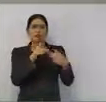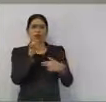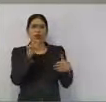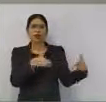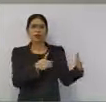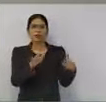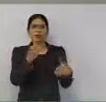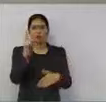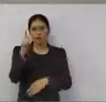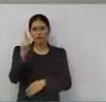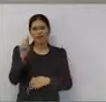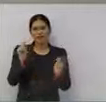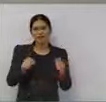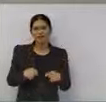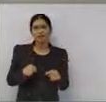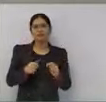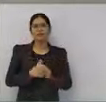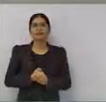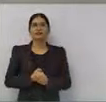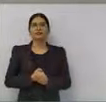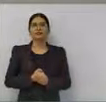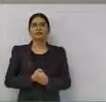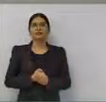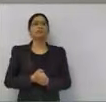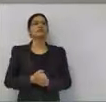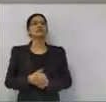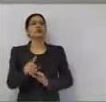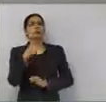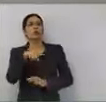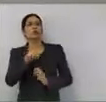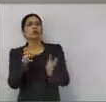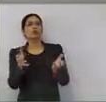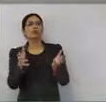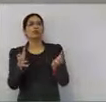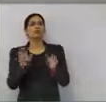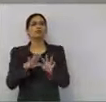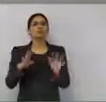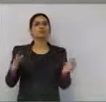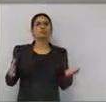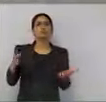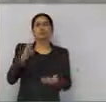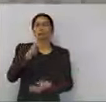Fabrício, doutor De Angelis, quem gostaria de responder?